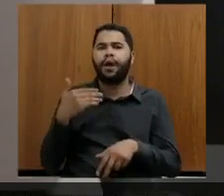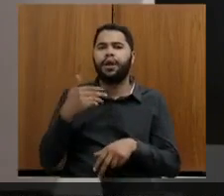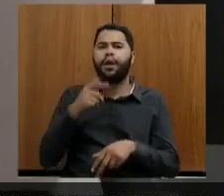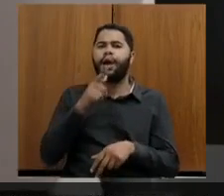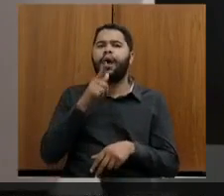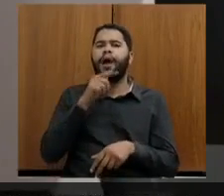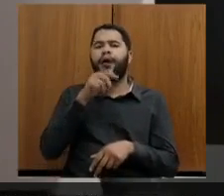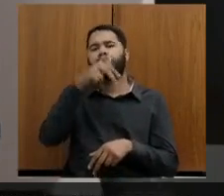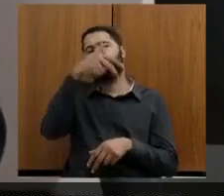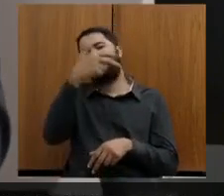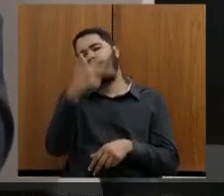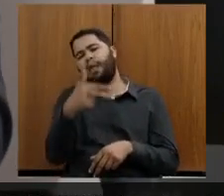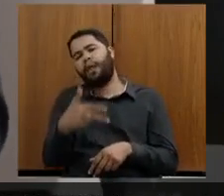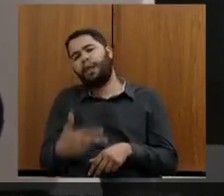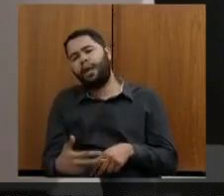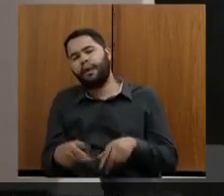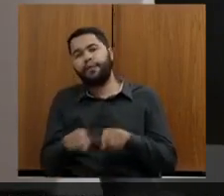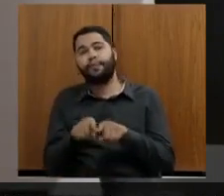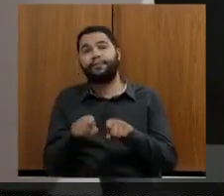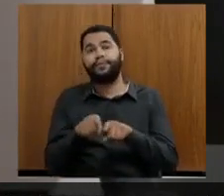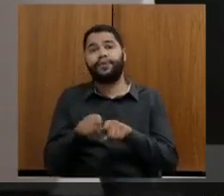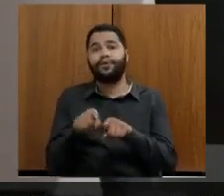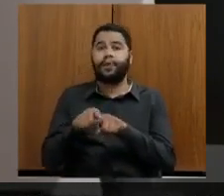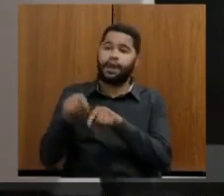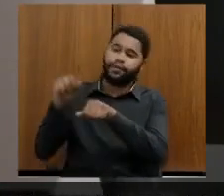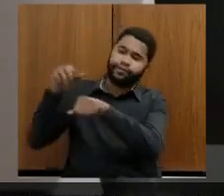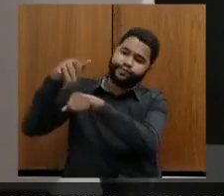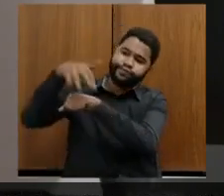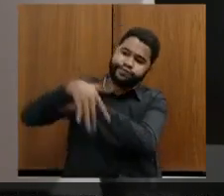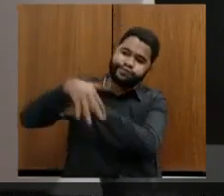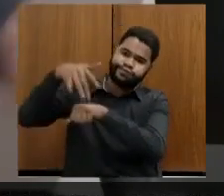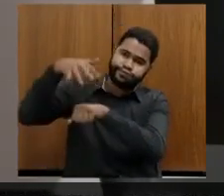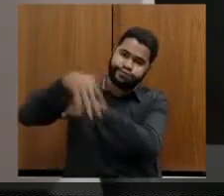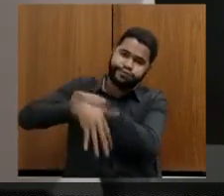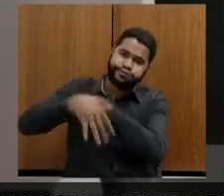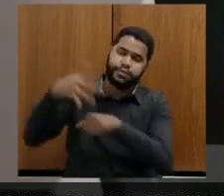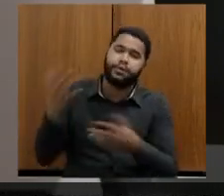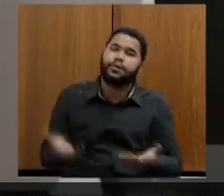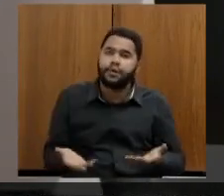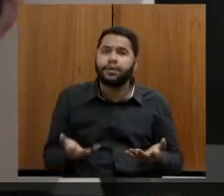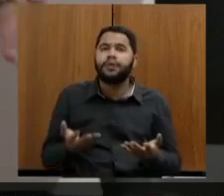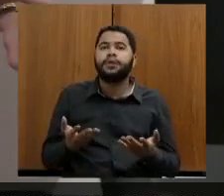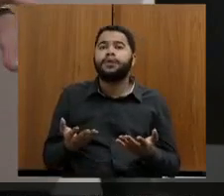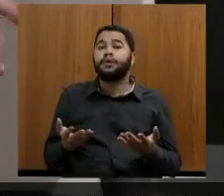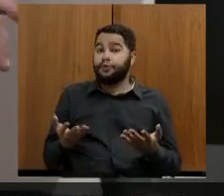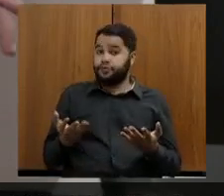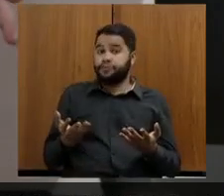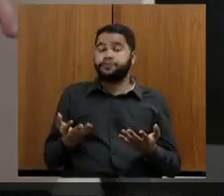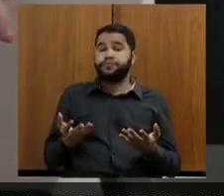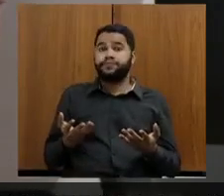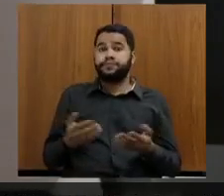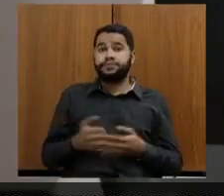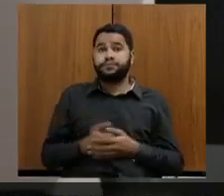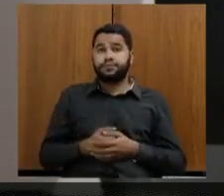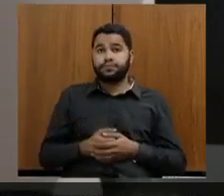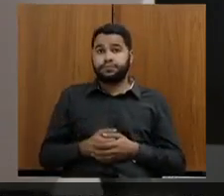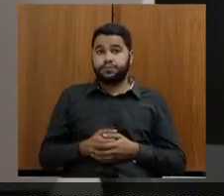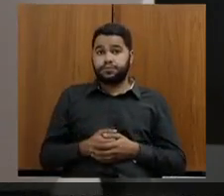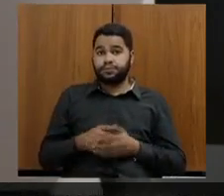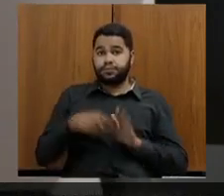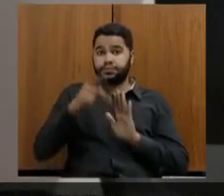do Lago de Furnas por conta das Cachoeiras que nós temos o sul de Minas e aí Deputado sargento Rodrigues é